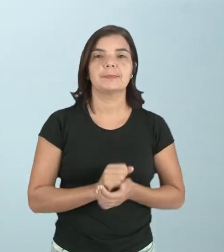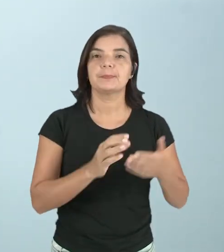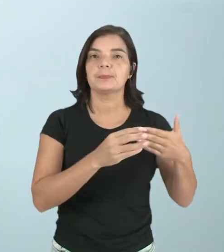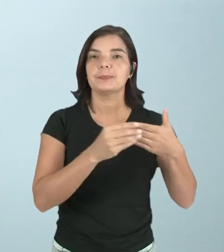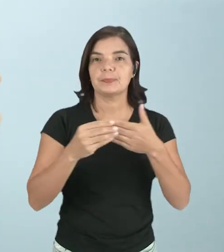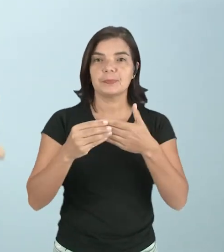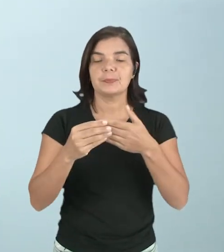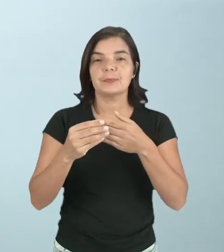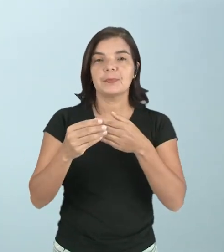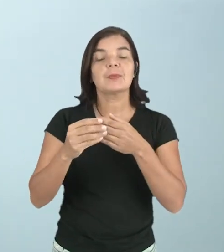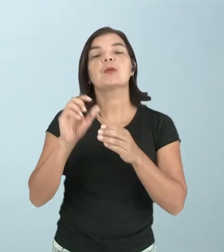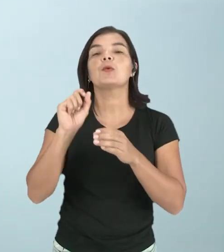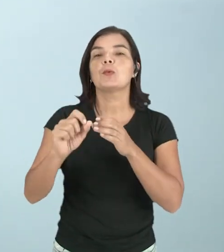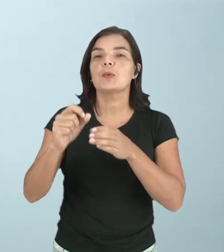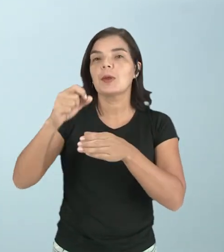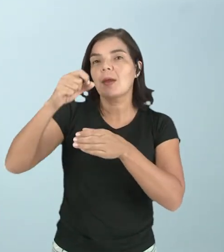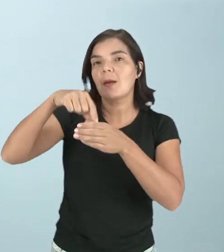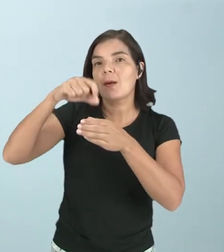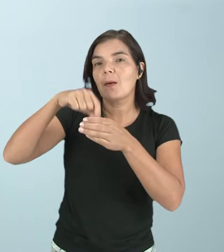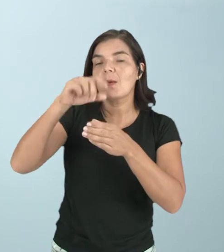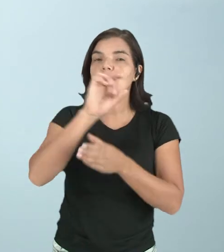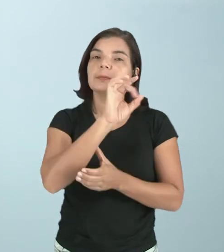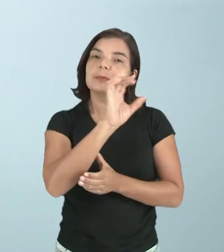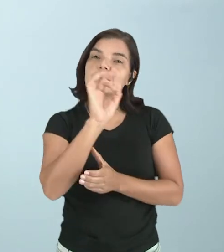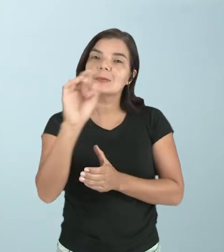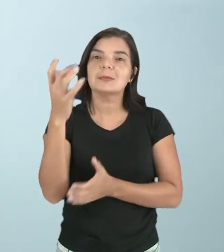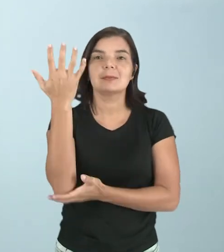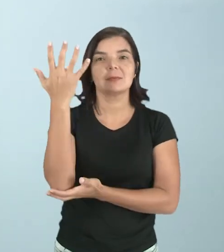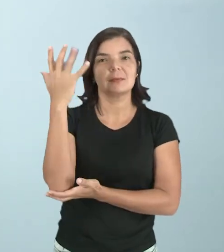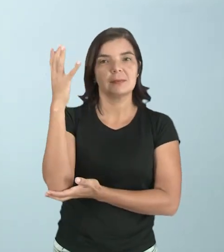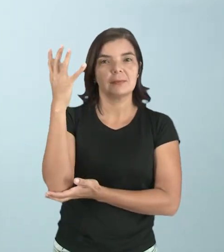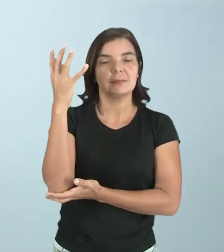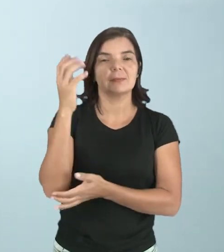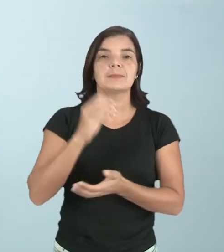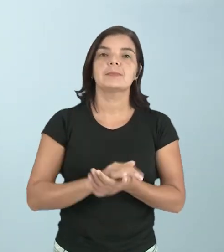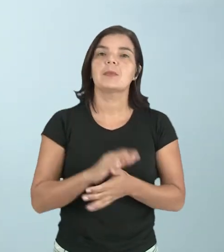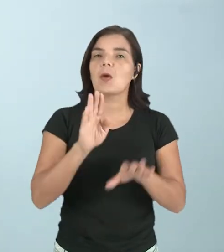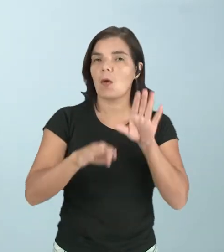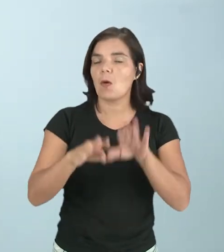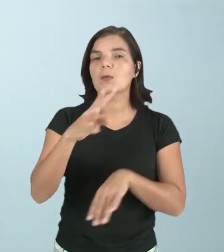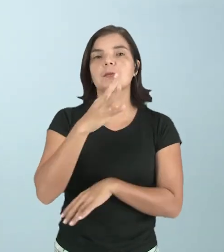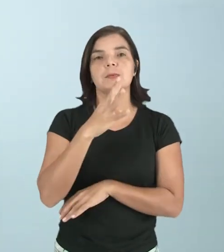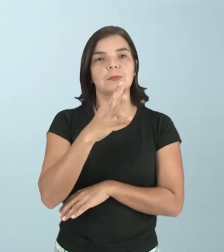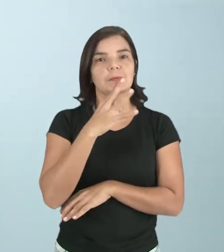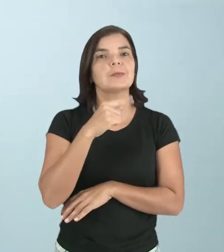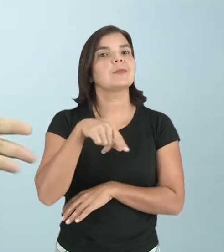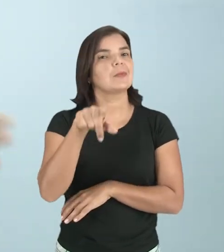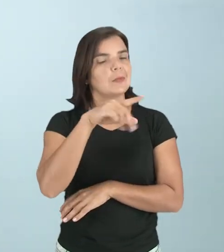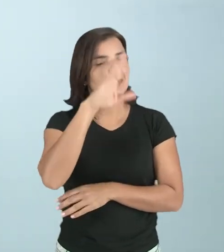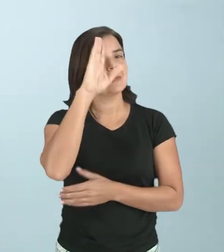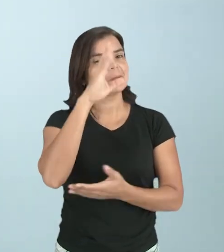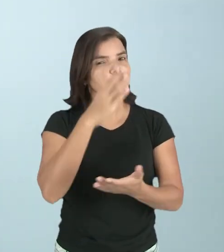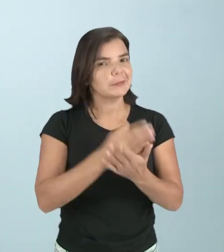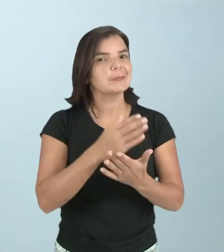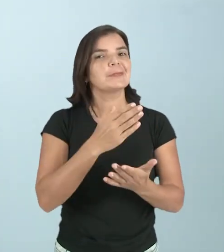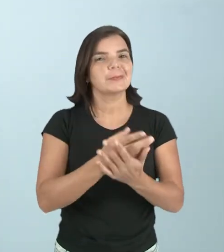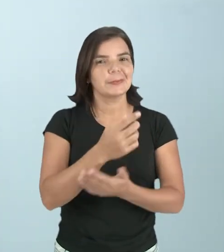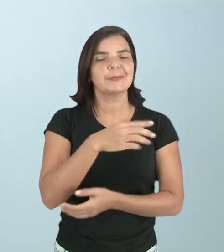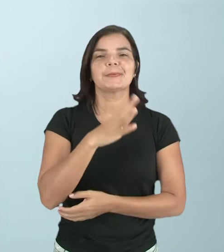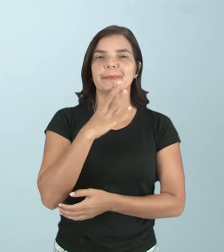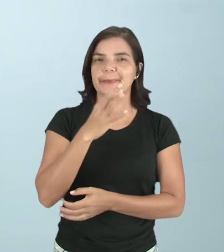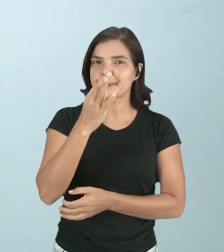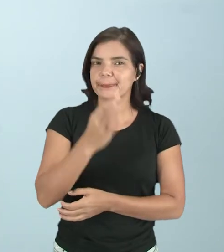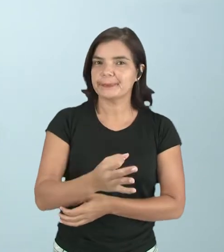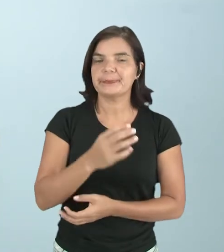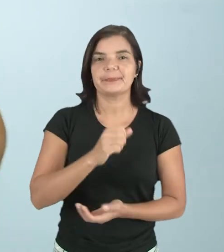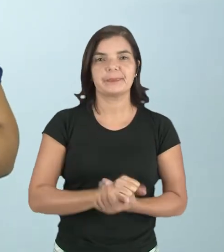uma mudinha de cada planta, que talvez vocês conheçam, e eu acredito que muita gente aí conhece,